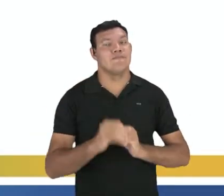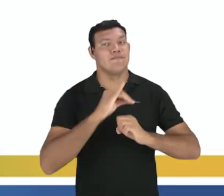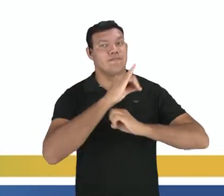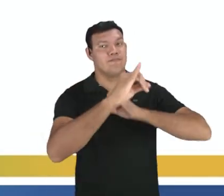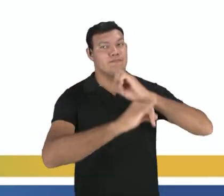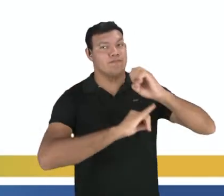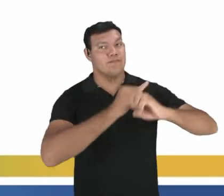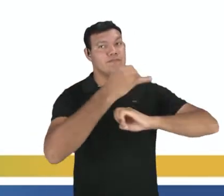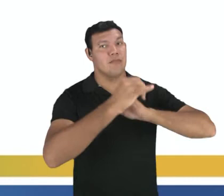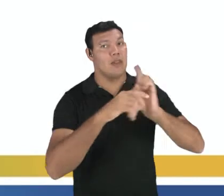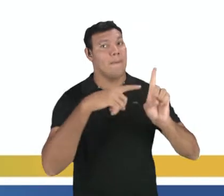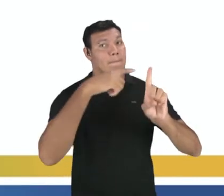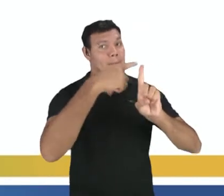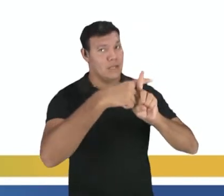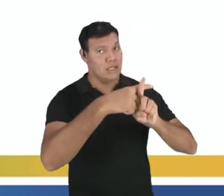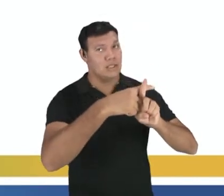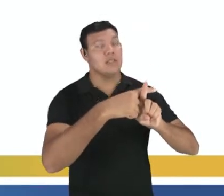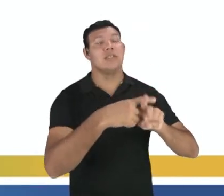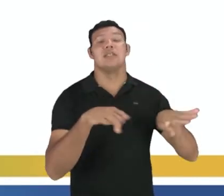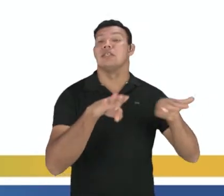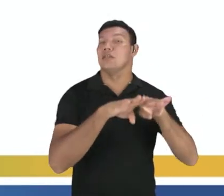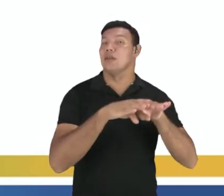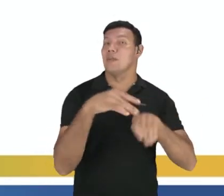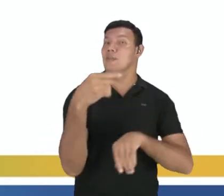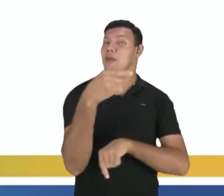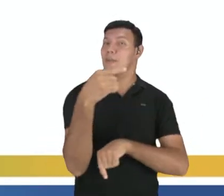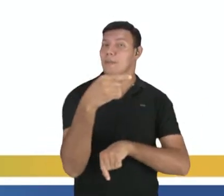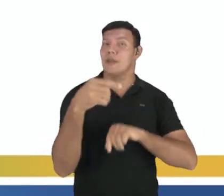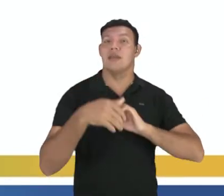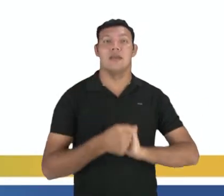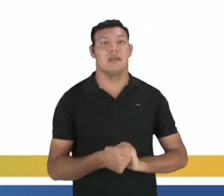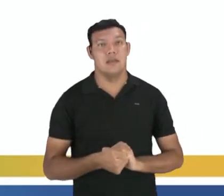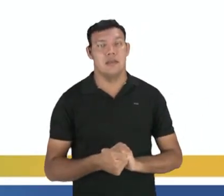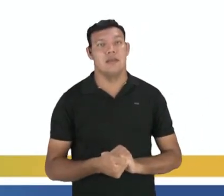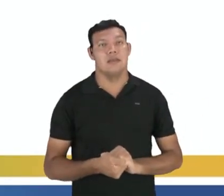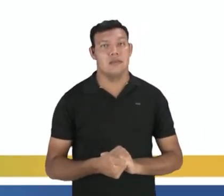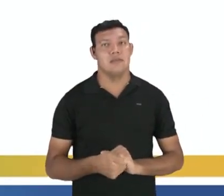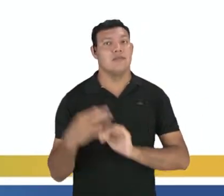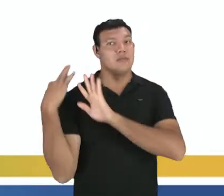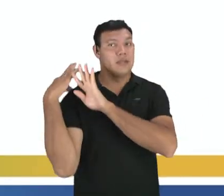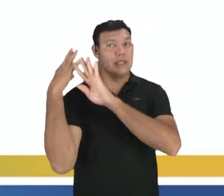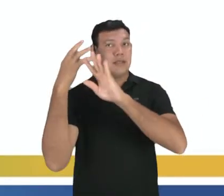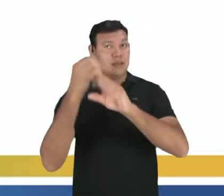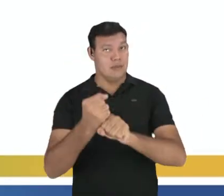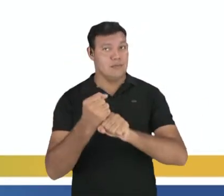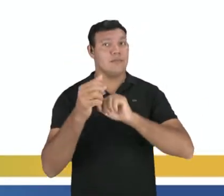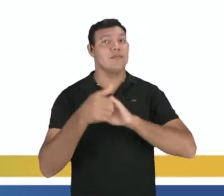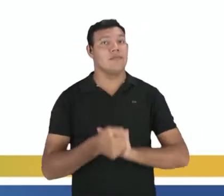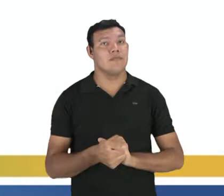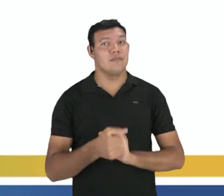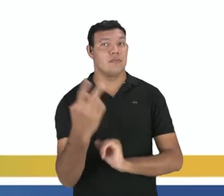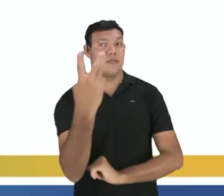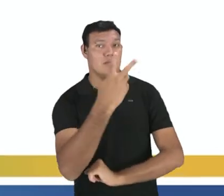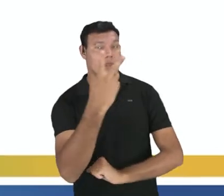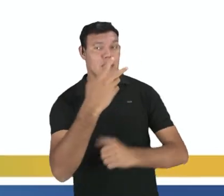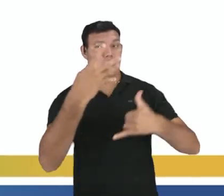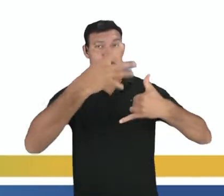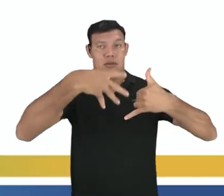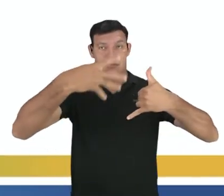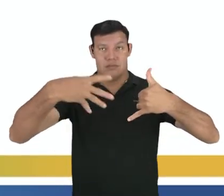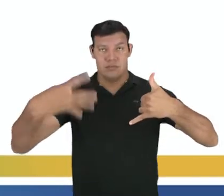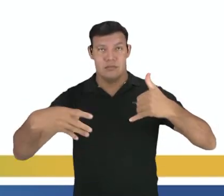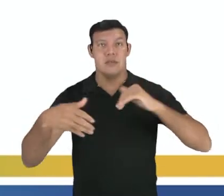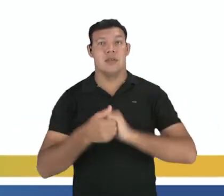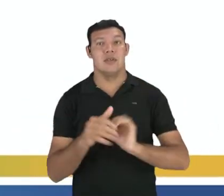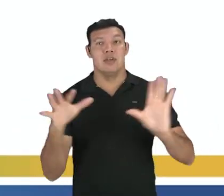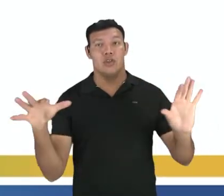íons positivo e negativo. E a gente também pode estar relembrando que esses dois elementos químicos,